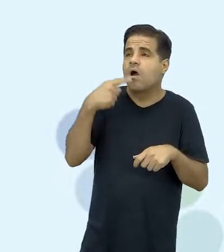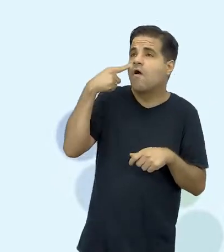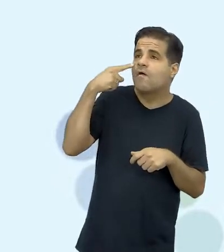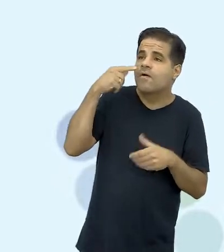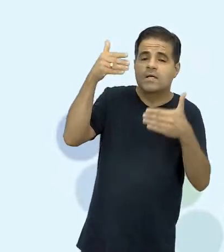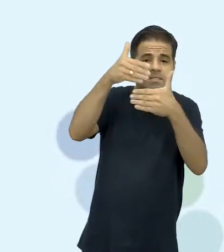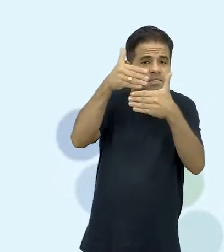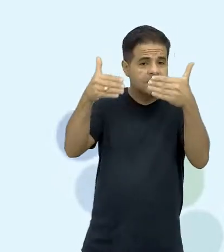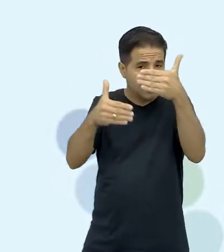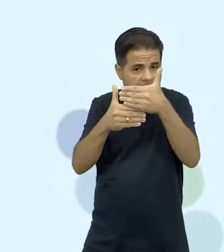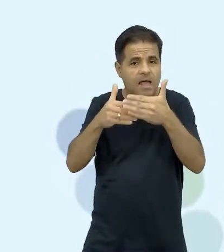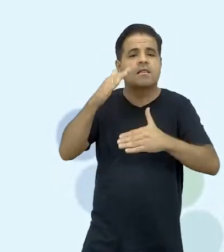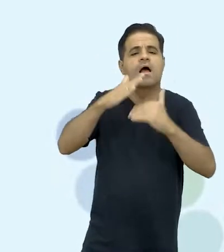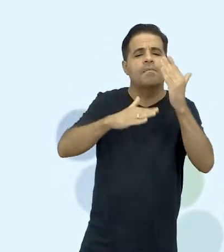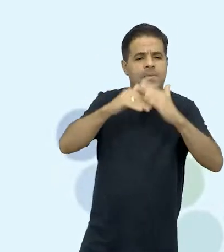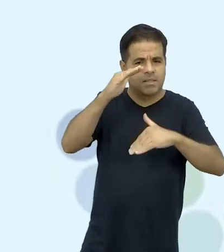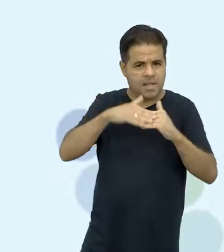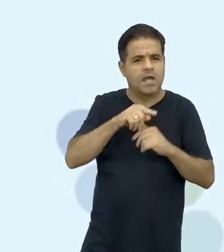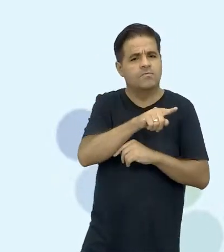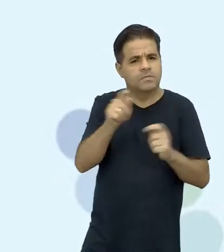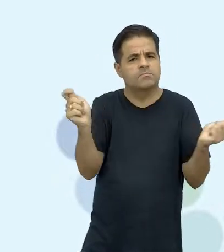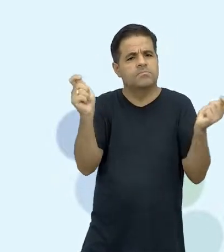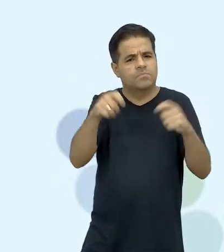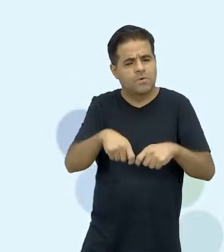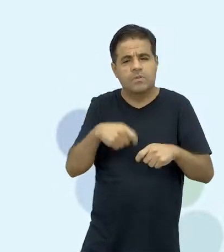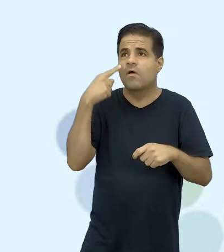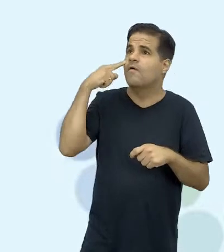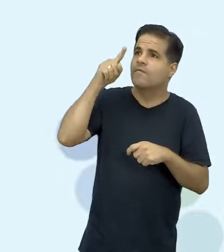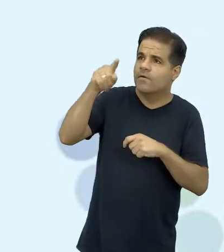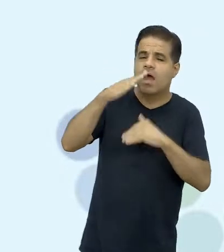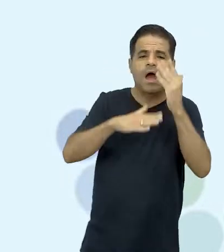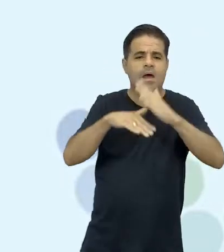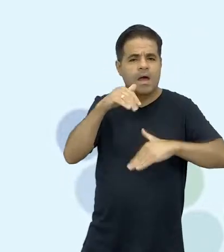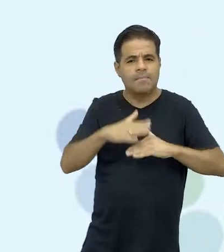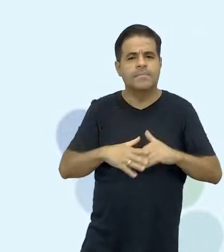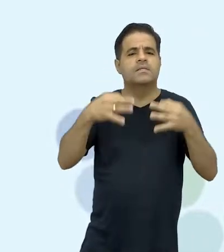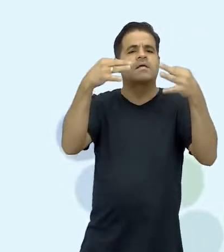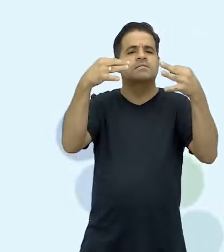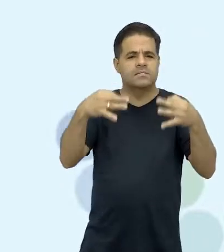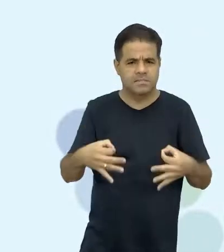nesse slide que tem habilidade, vocês vão poder ver a habilidade certinha